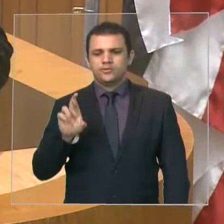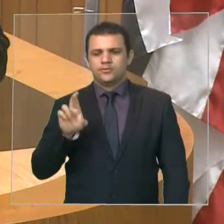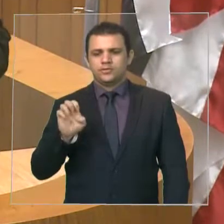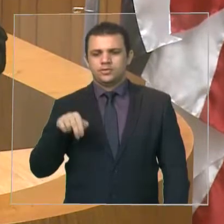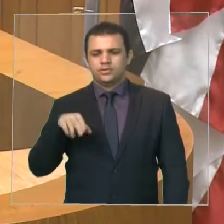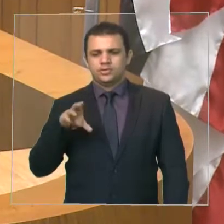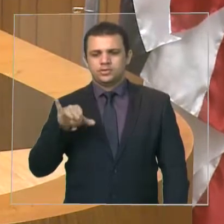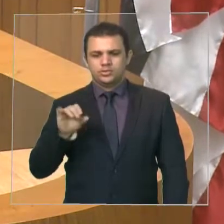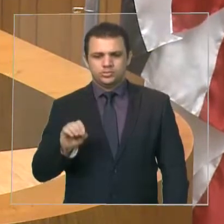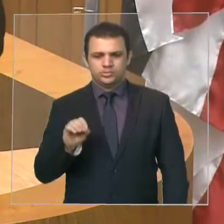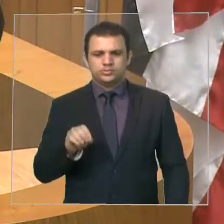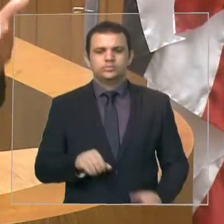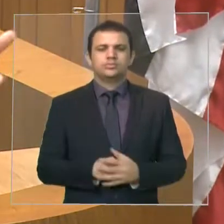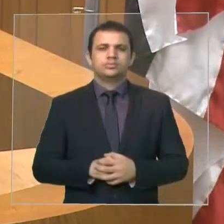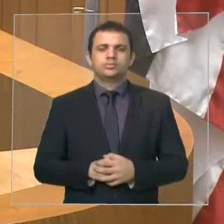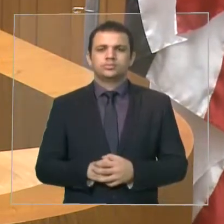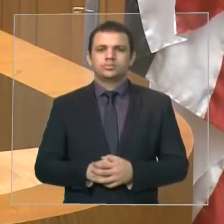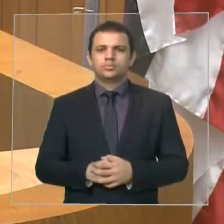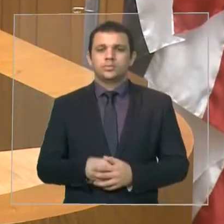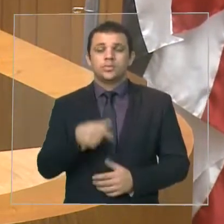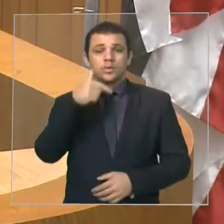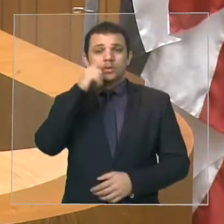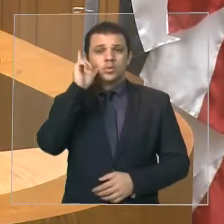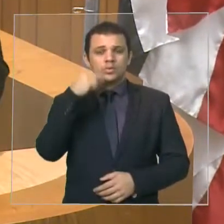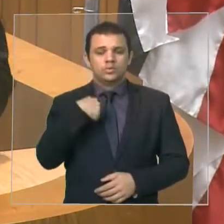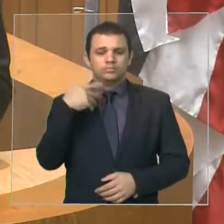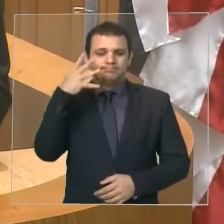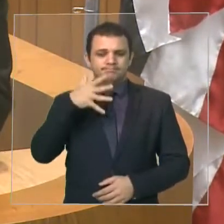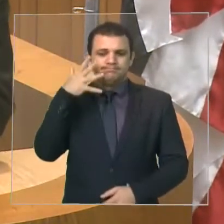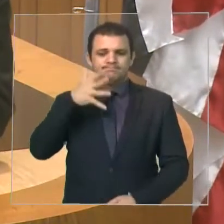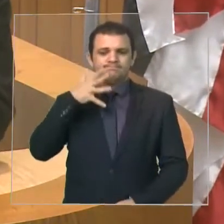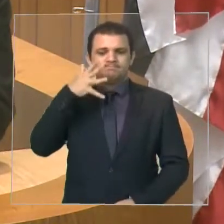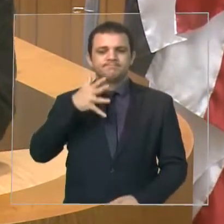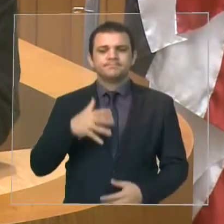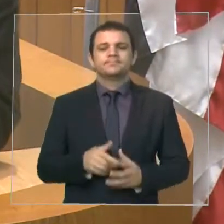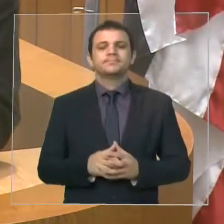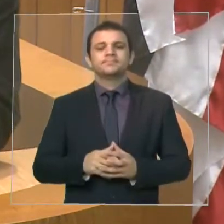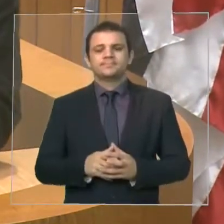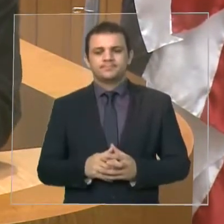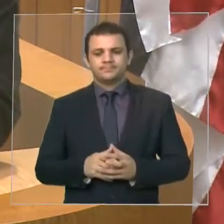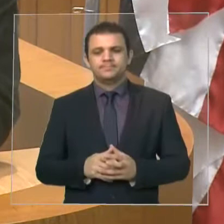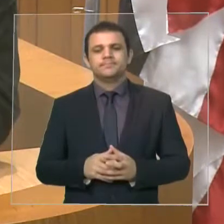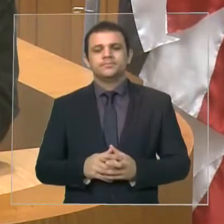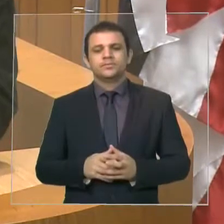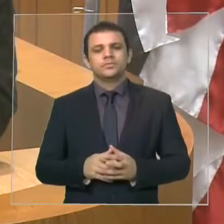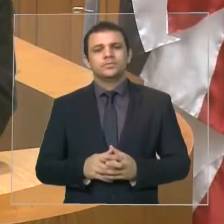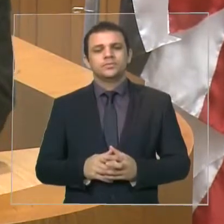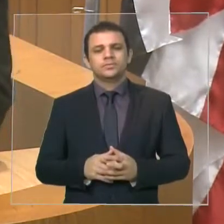que ontem, no meu discurso, nós fizemos